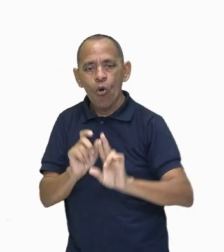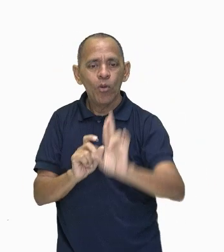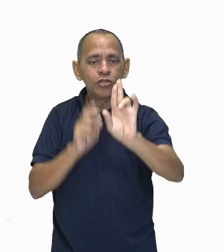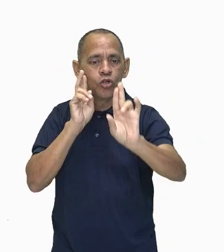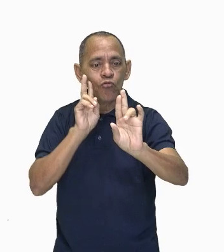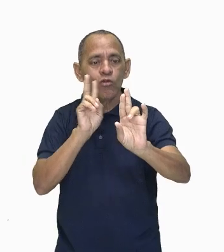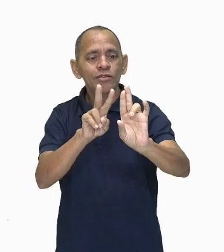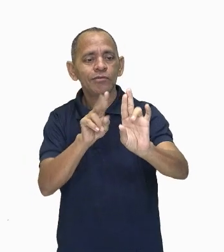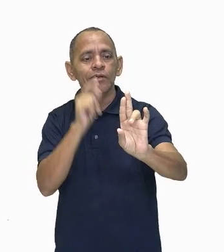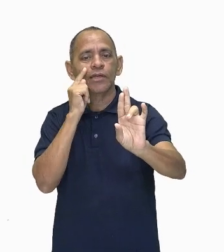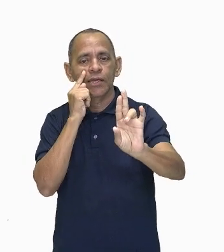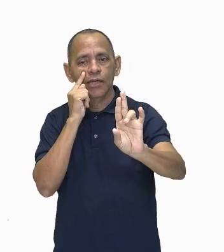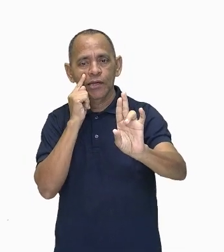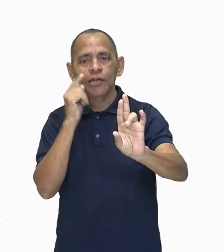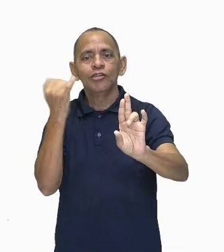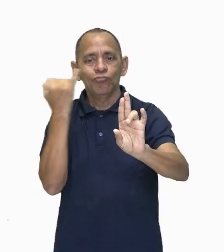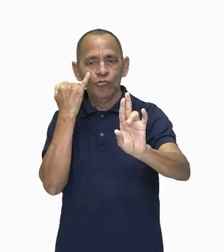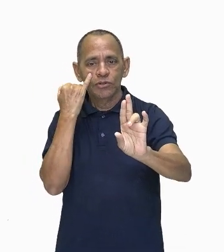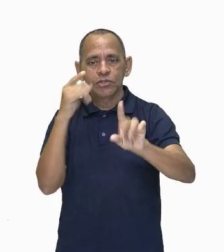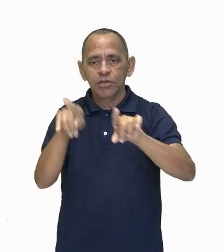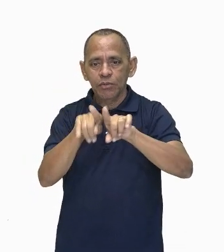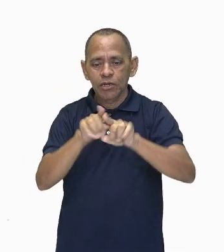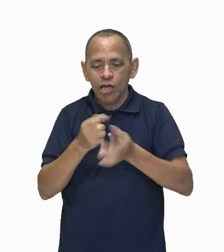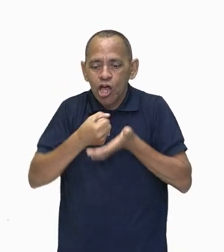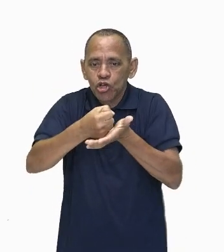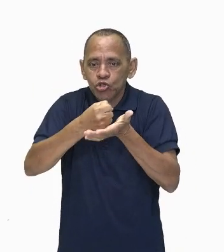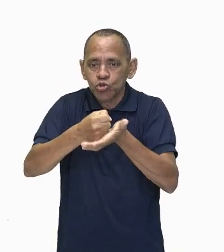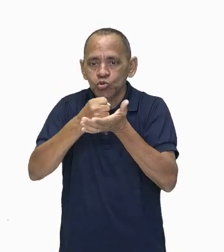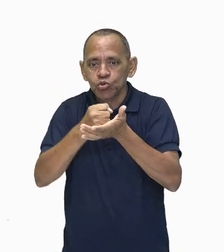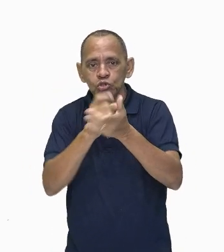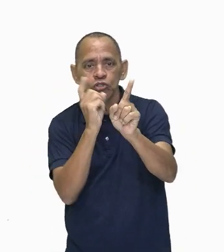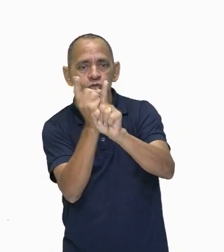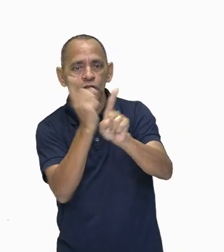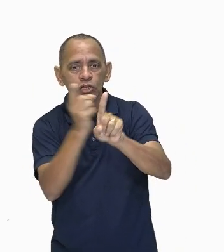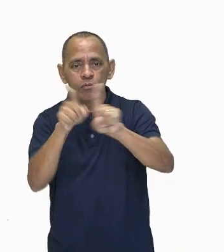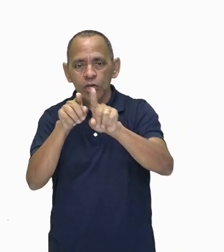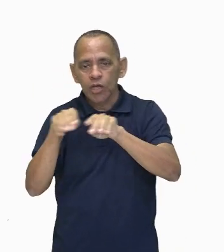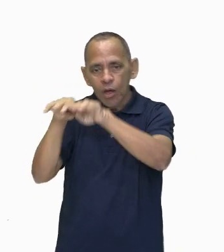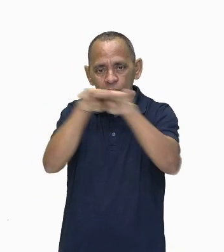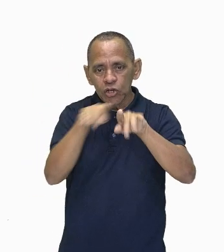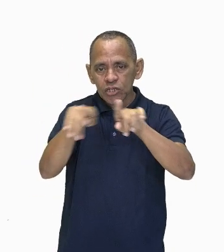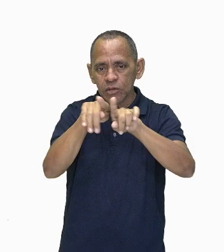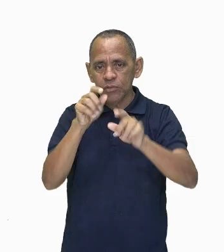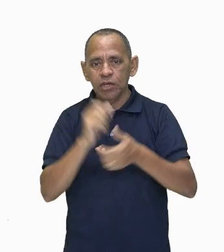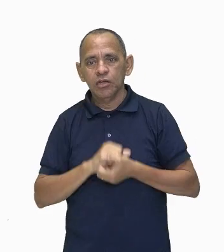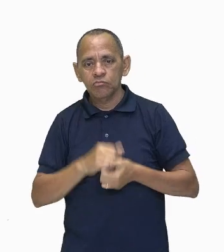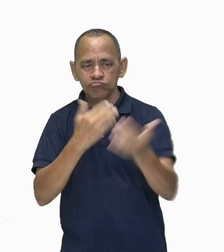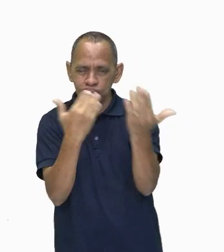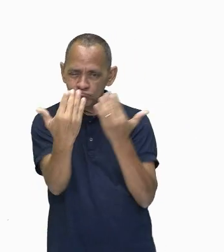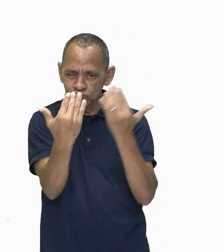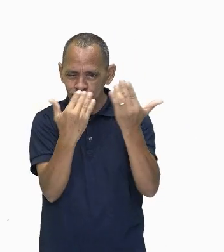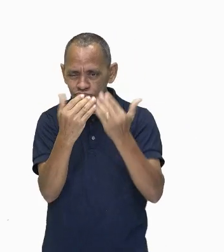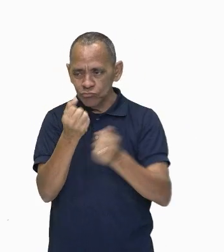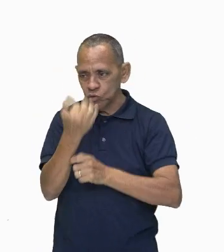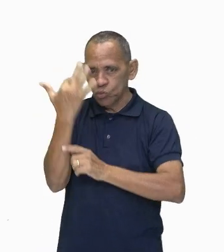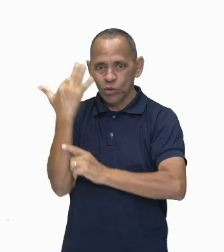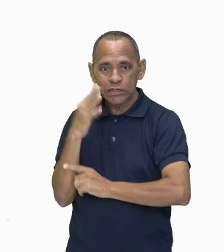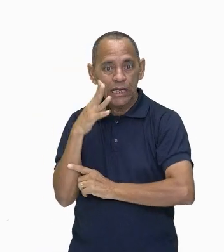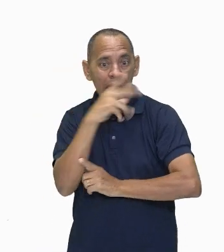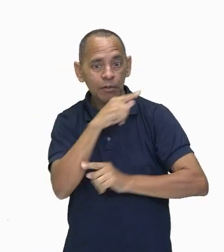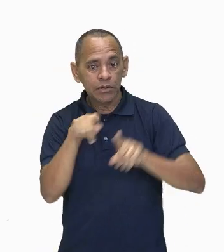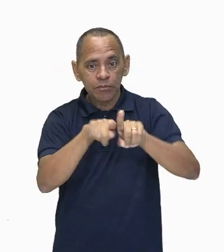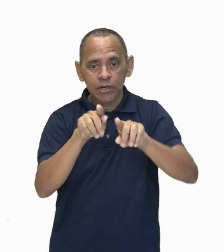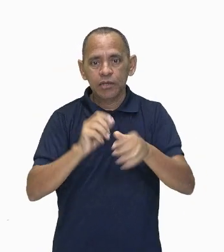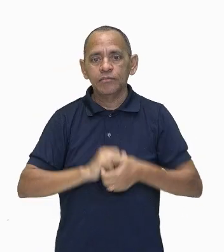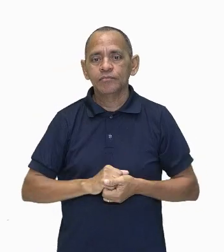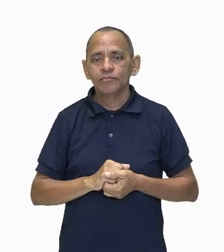visuais dos dados, tá? E ajudam a identificar padrões e comparar quantidades de forma mais rápida. Então,